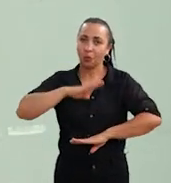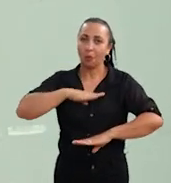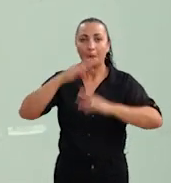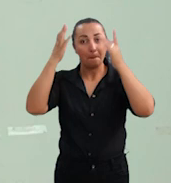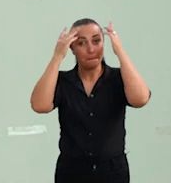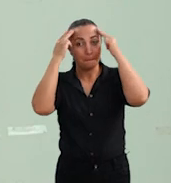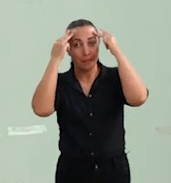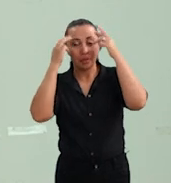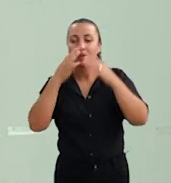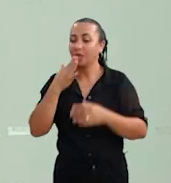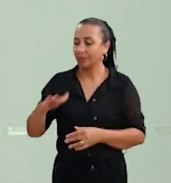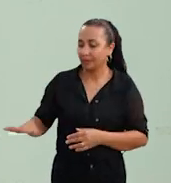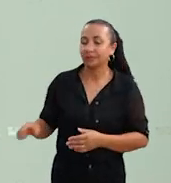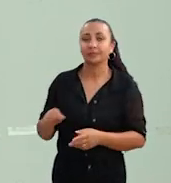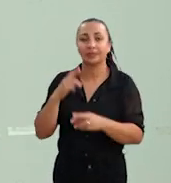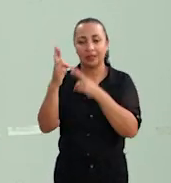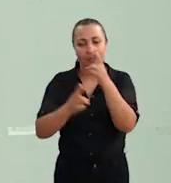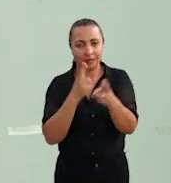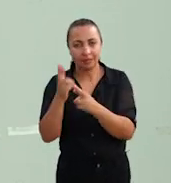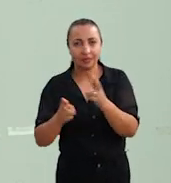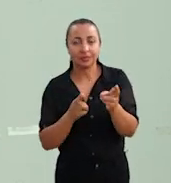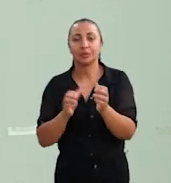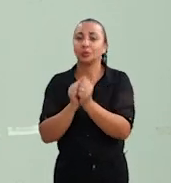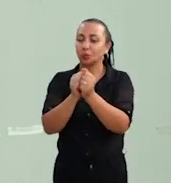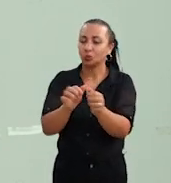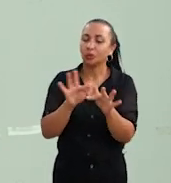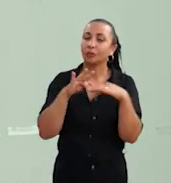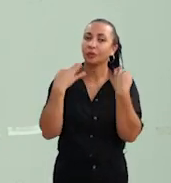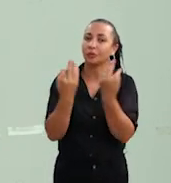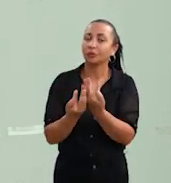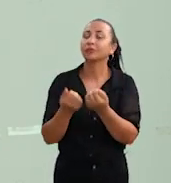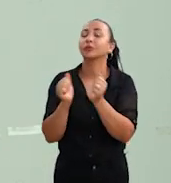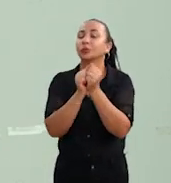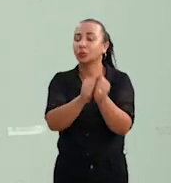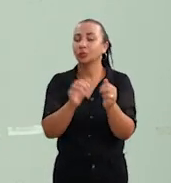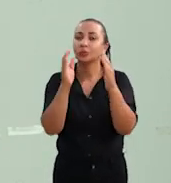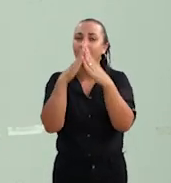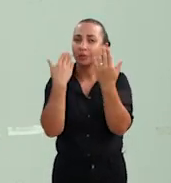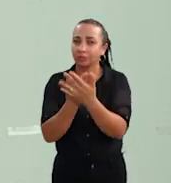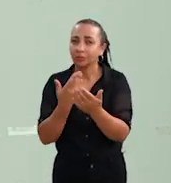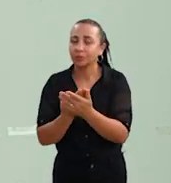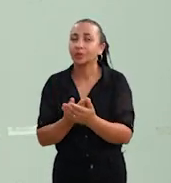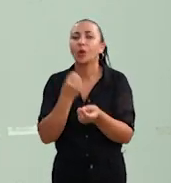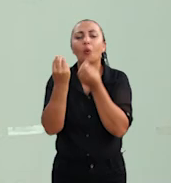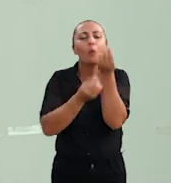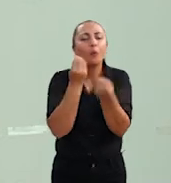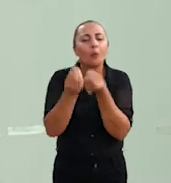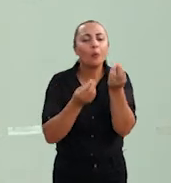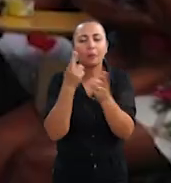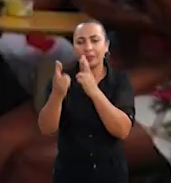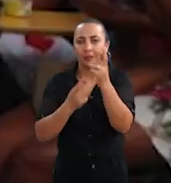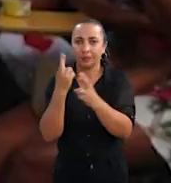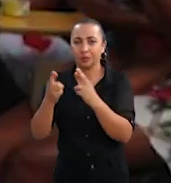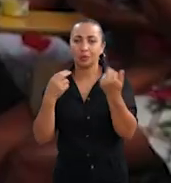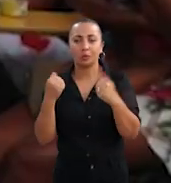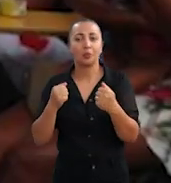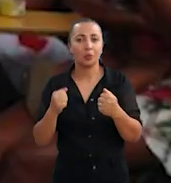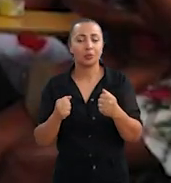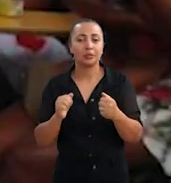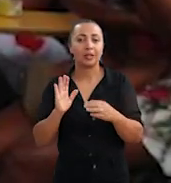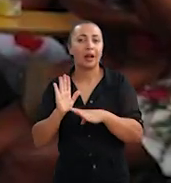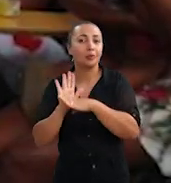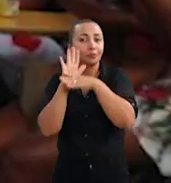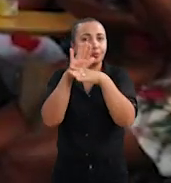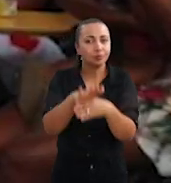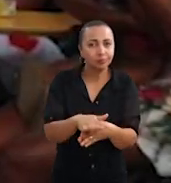mental dessas crianças e a relação também com a família e com a escola e como essas relações elas poderiam